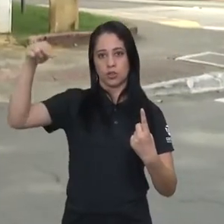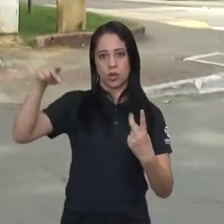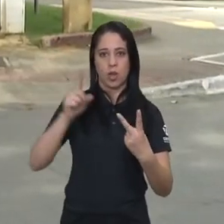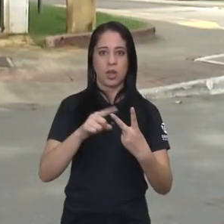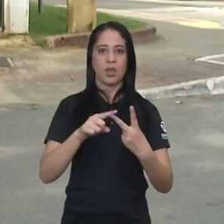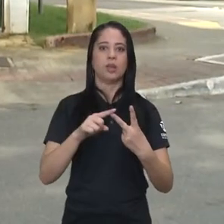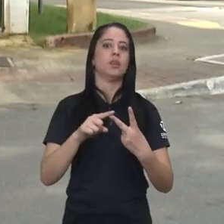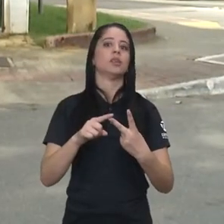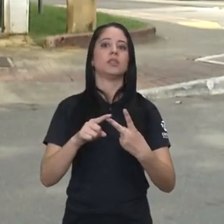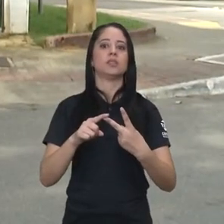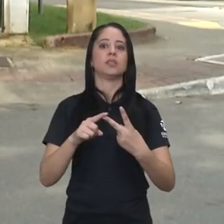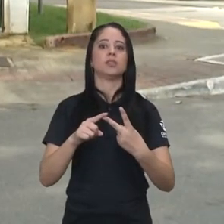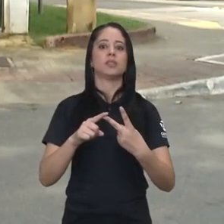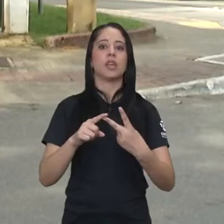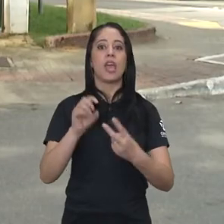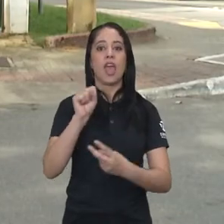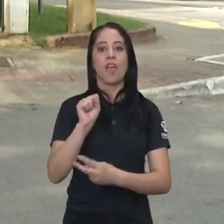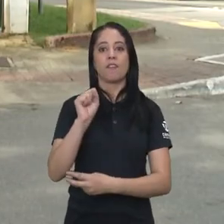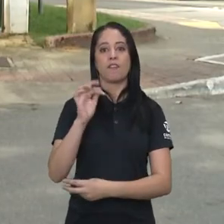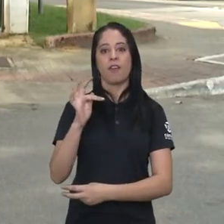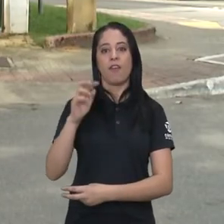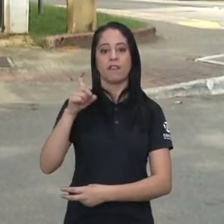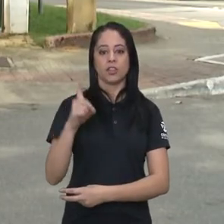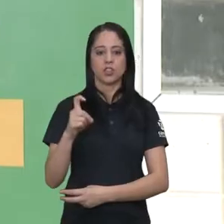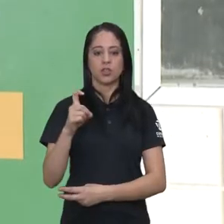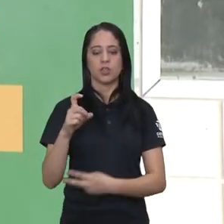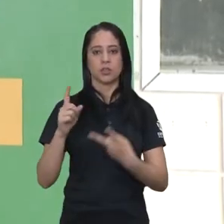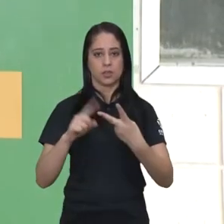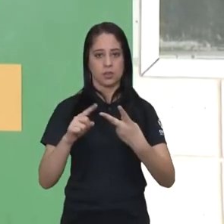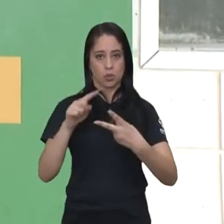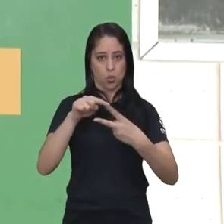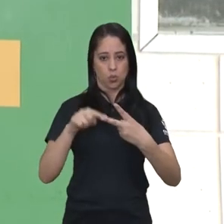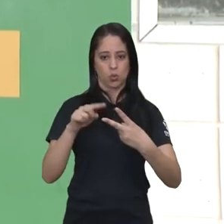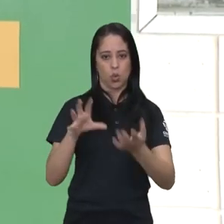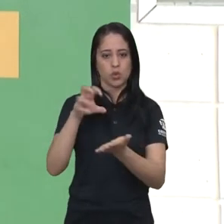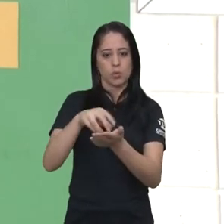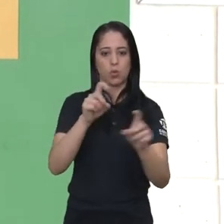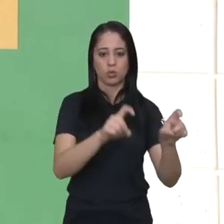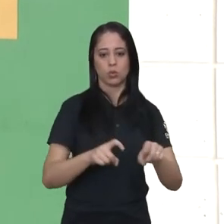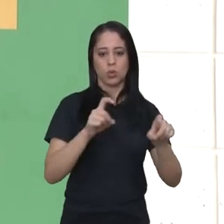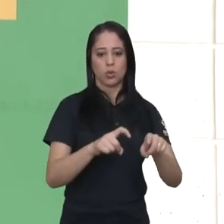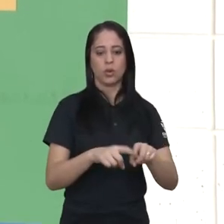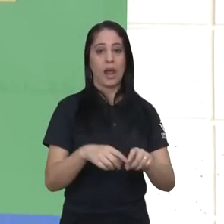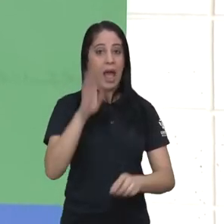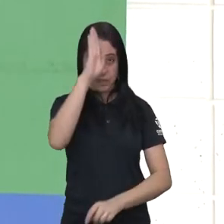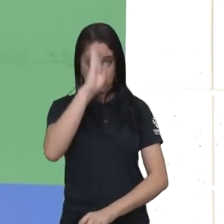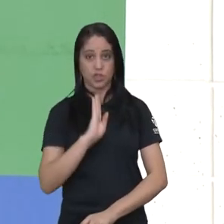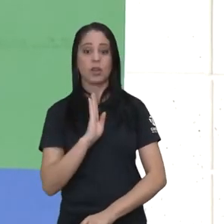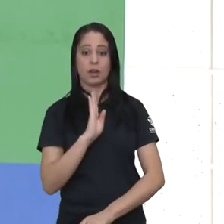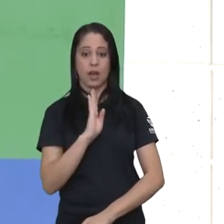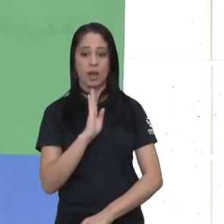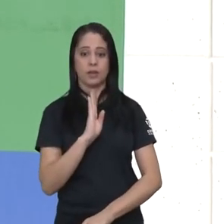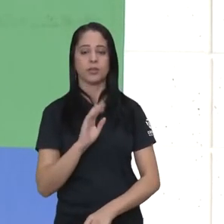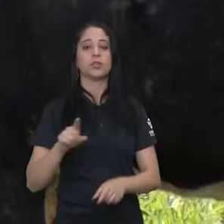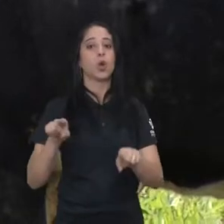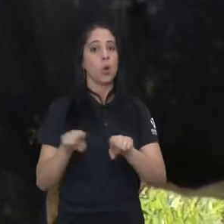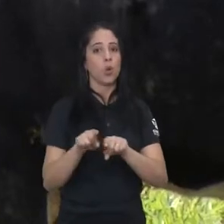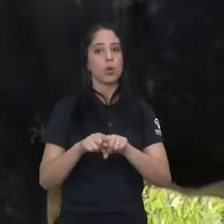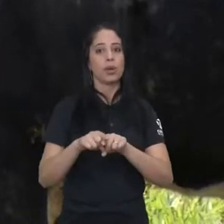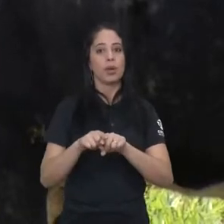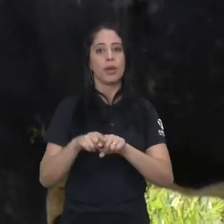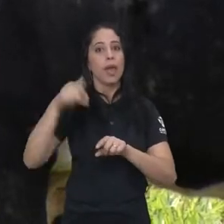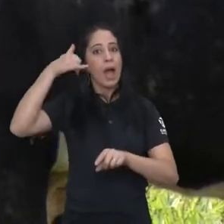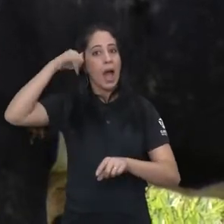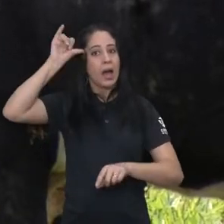norte EA outra no distrito de São Francisco Xavier todos os serviços oferecidos ao produtor rural são gratuitos